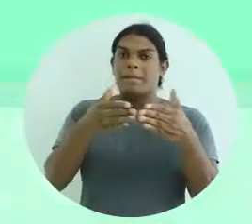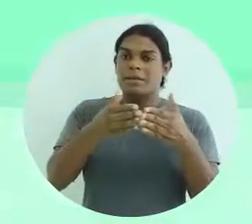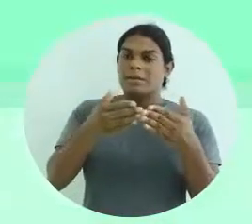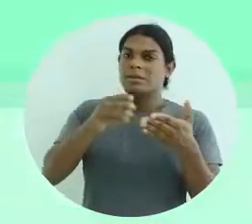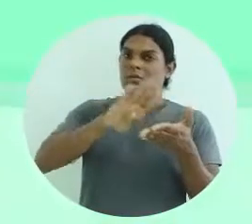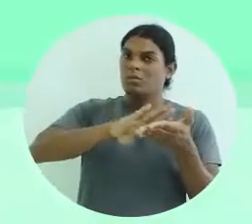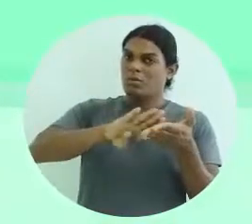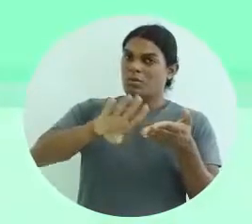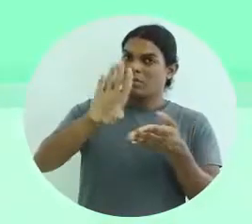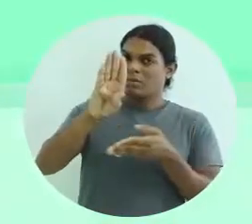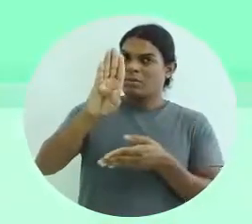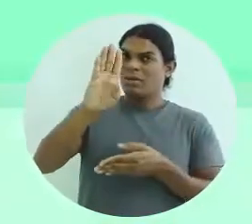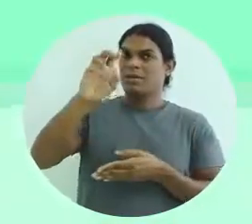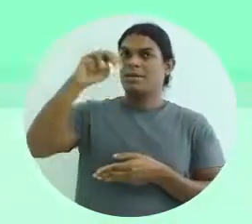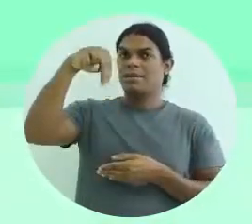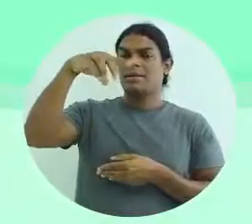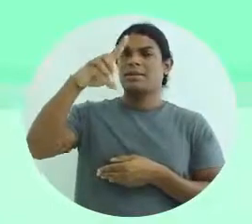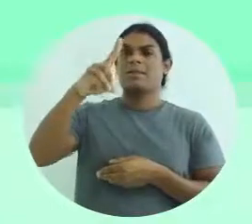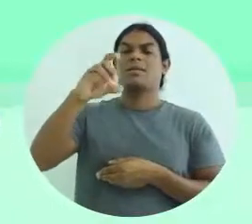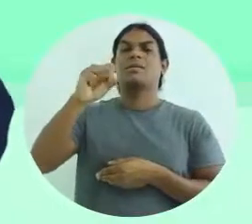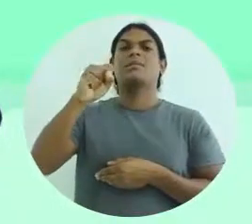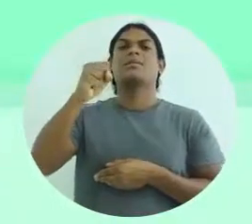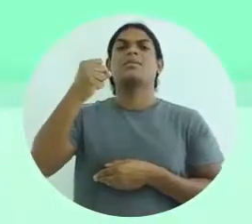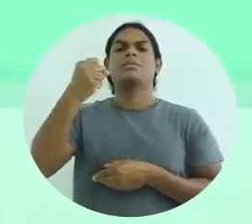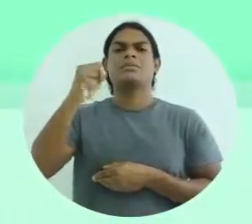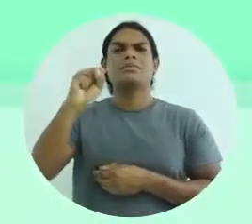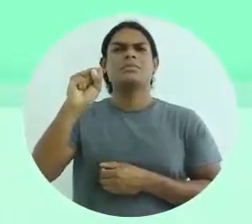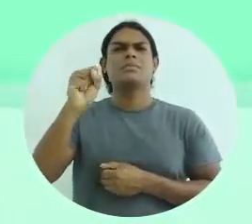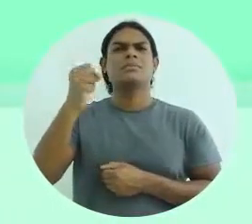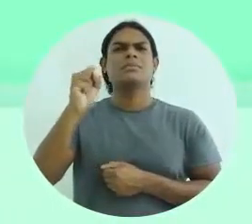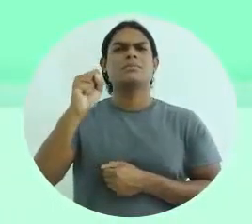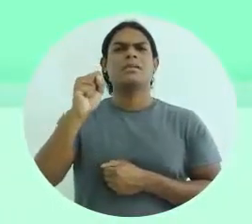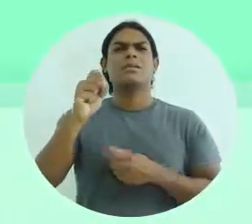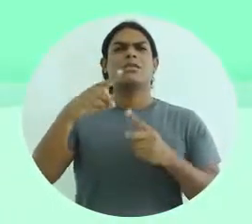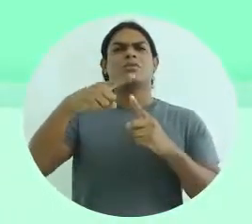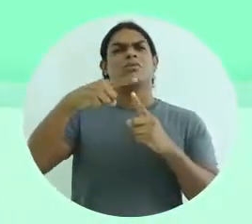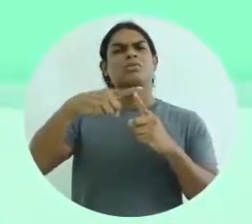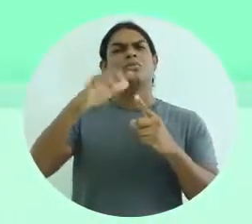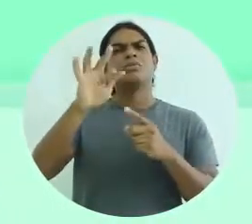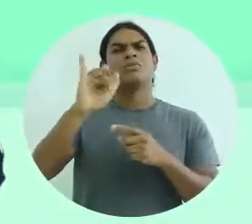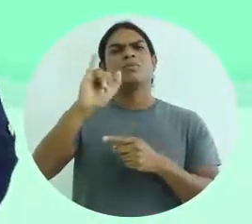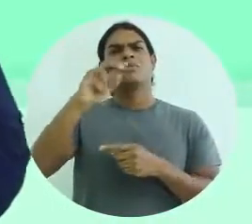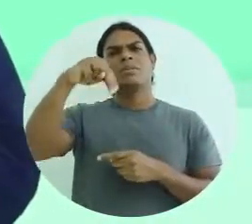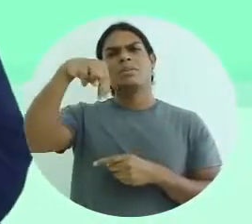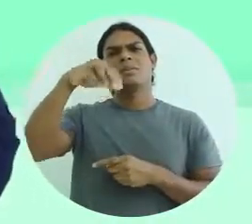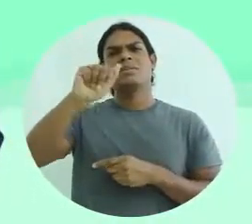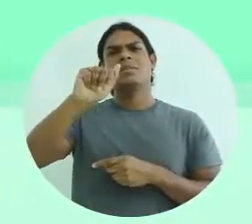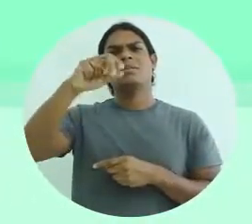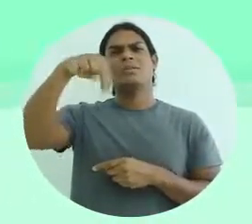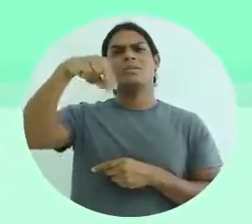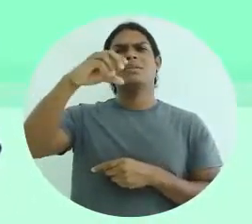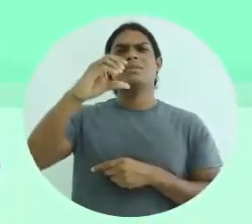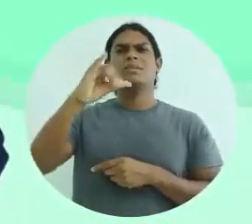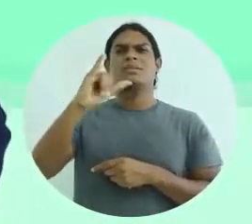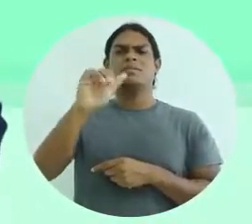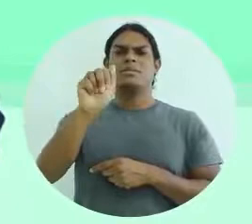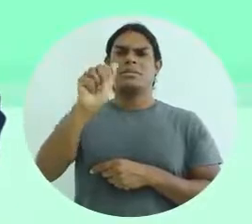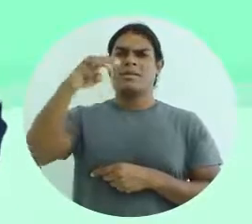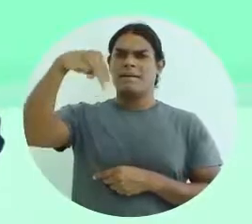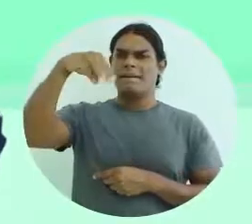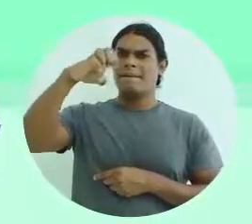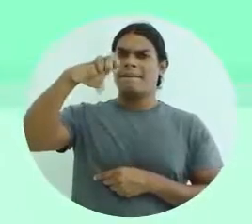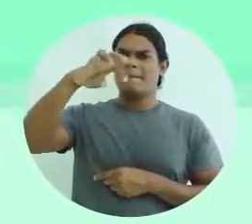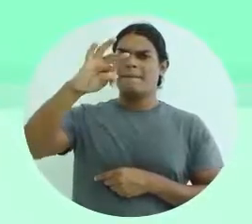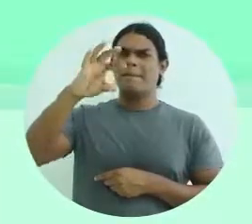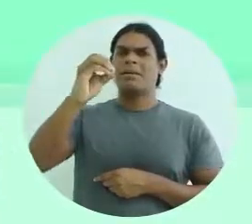seja ofertado, né, um financiamento direto a quem vai pagar ou seja, ao